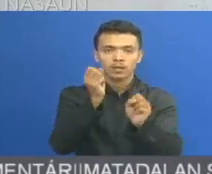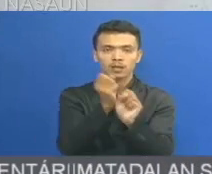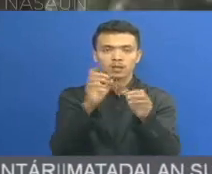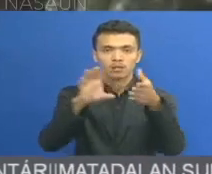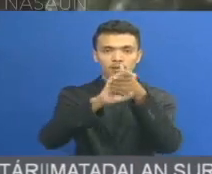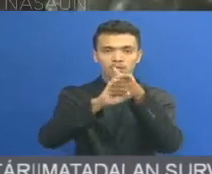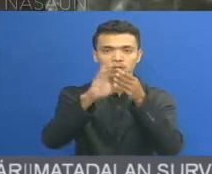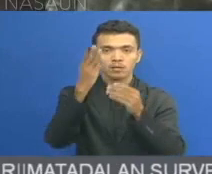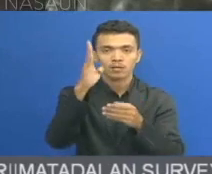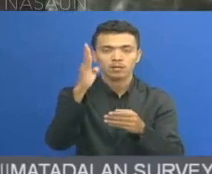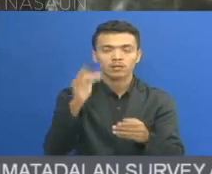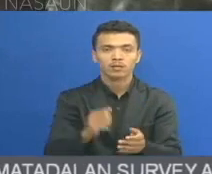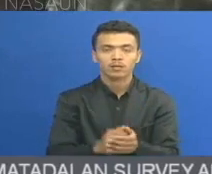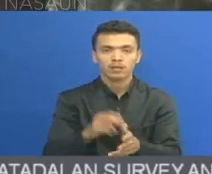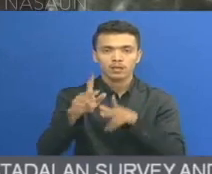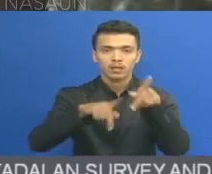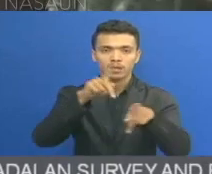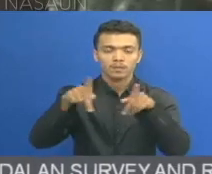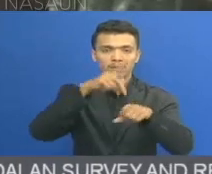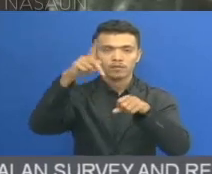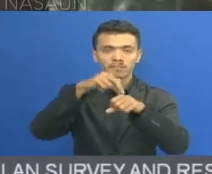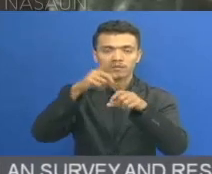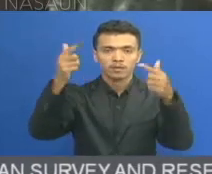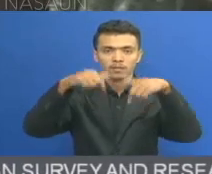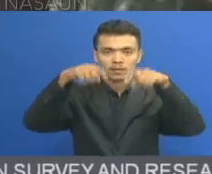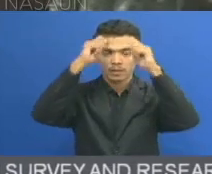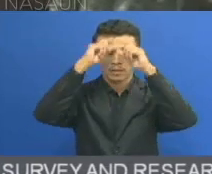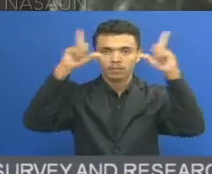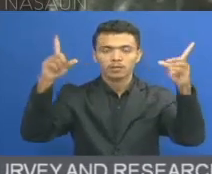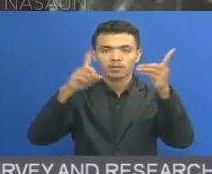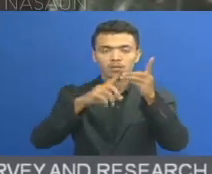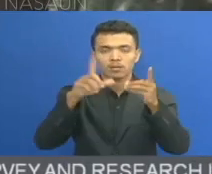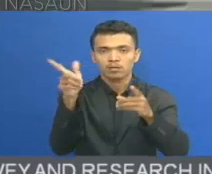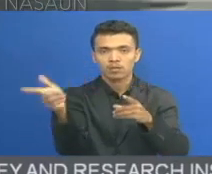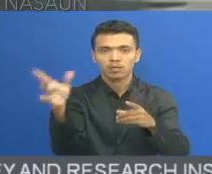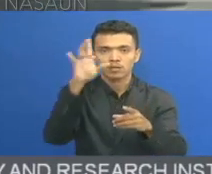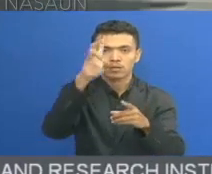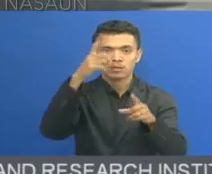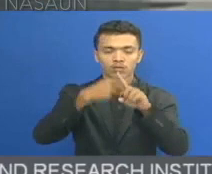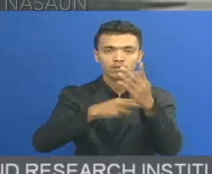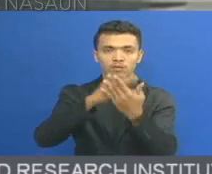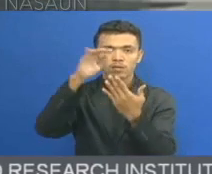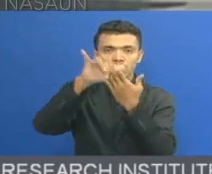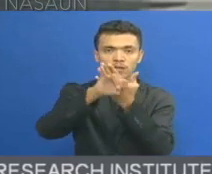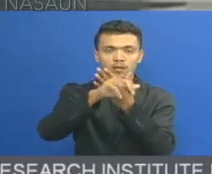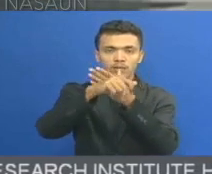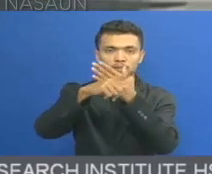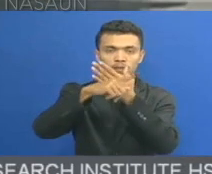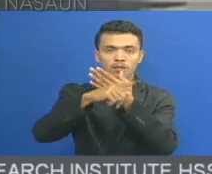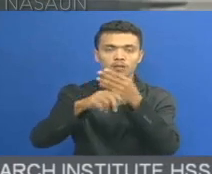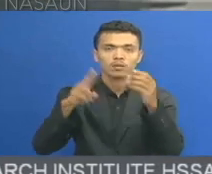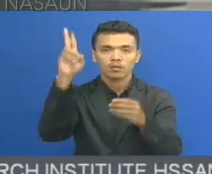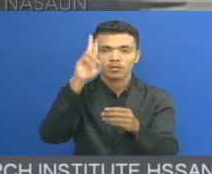eleitoral. Cidadão filipina né, Maia Timor-Leste, e haloran rua nulo recém-hito, fulan abril. Usa passaporte